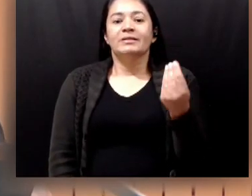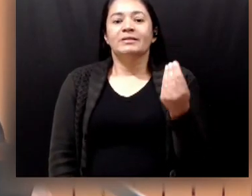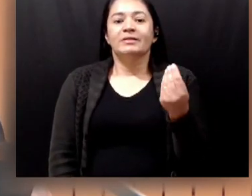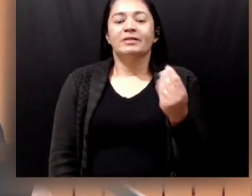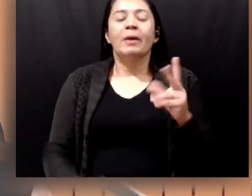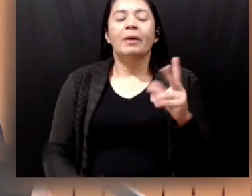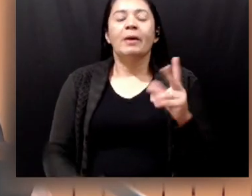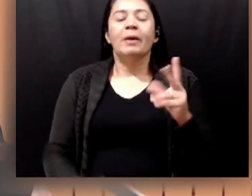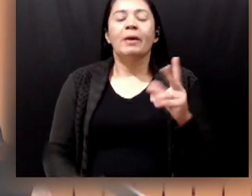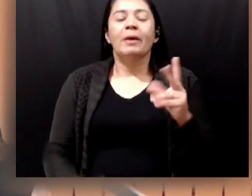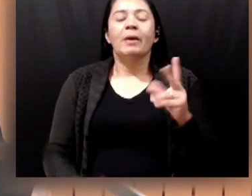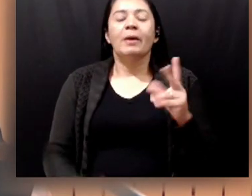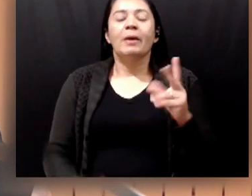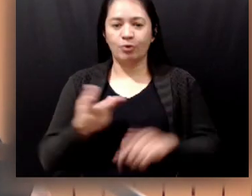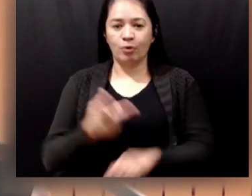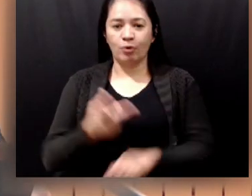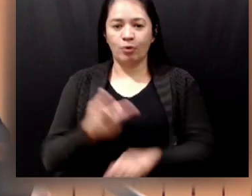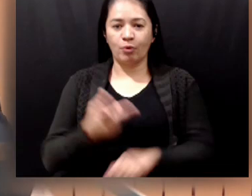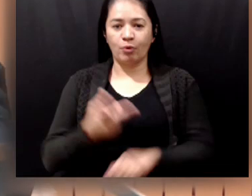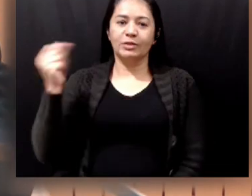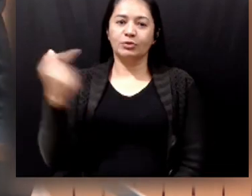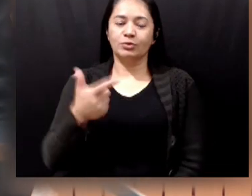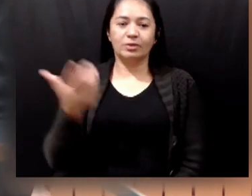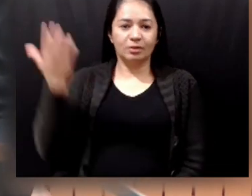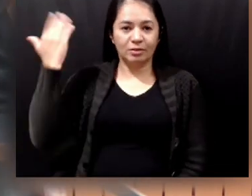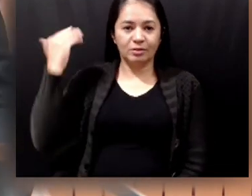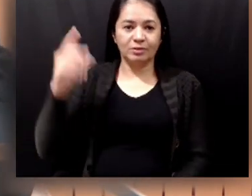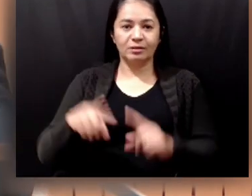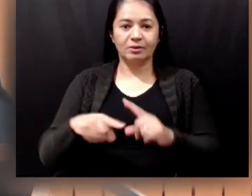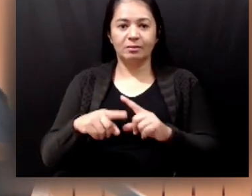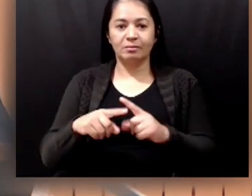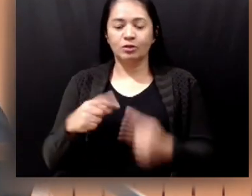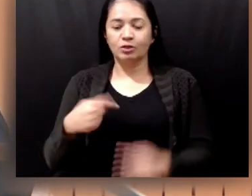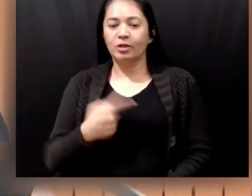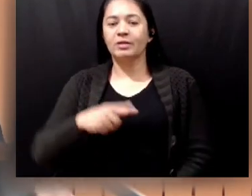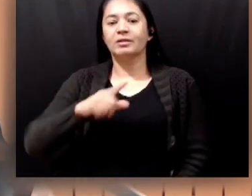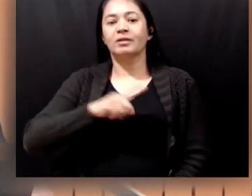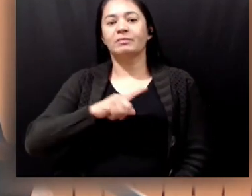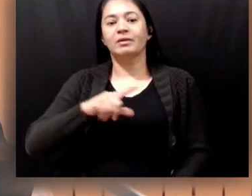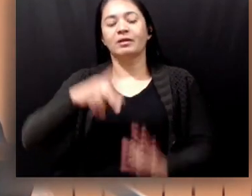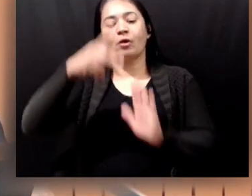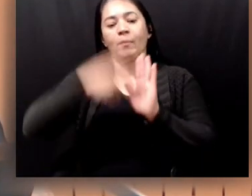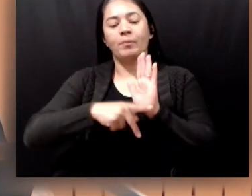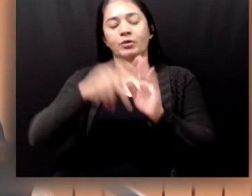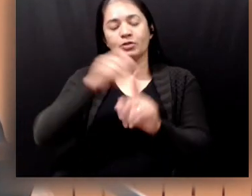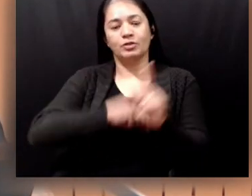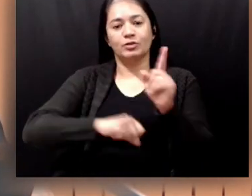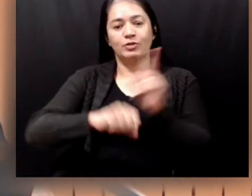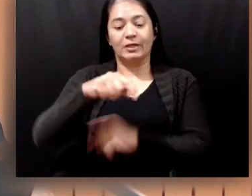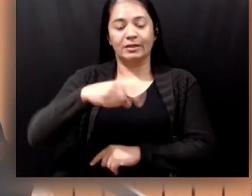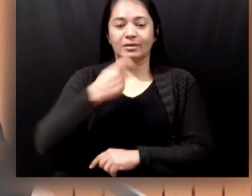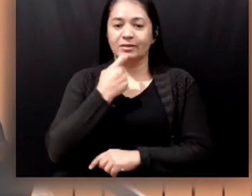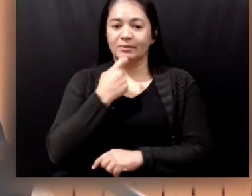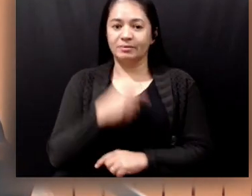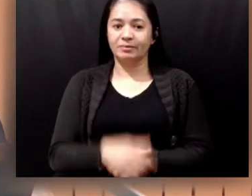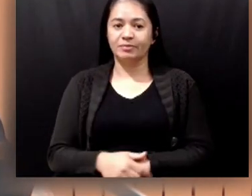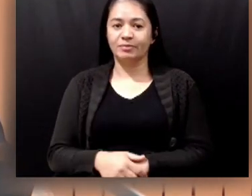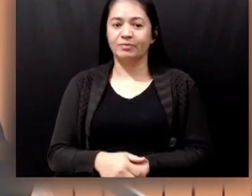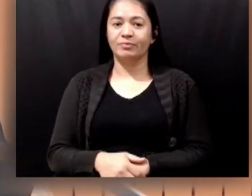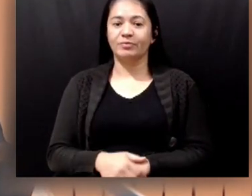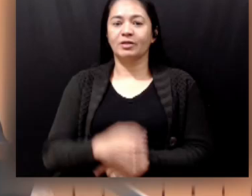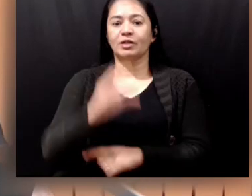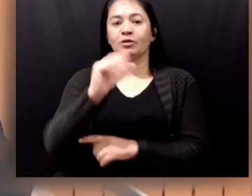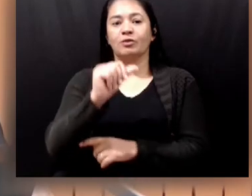antes. Nós também tivemos um projeto social aqui em Campinas, né, Gustavo? Ali no Jardim Carlos Lourenço e também no